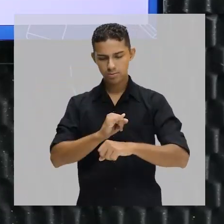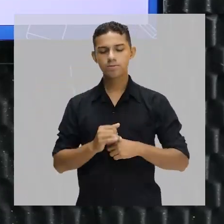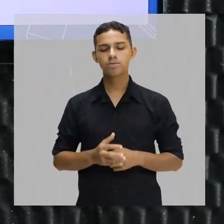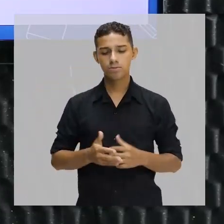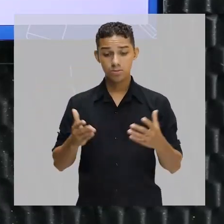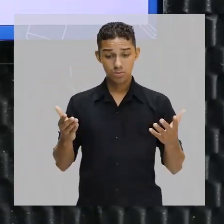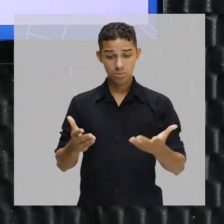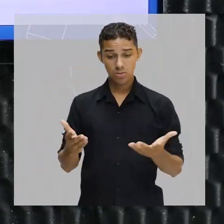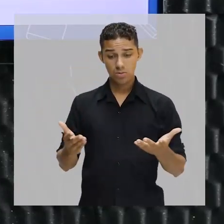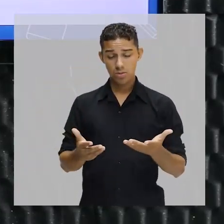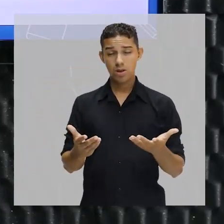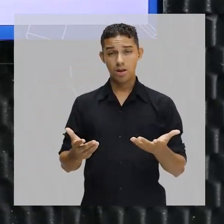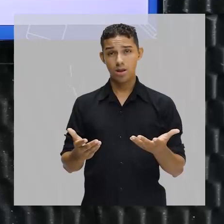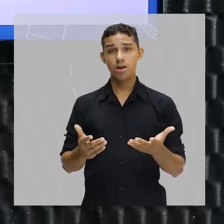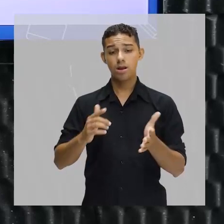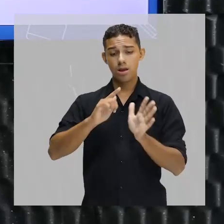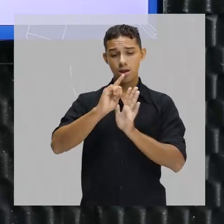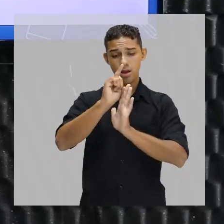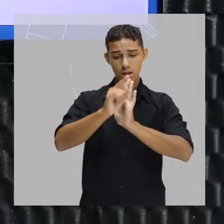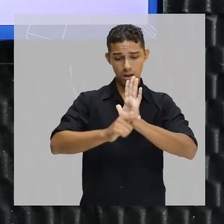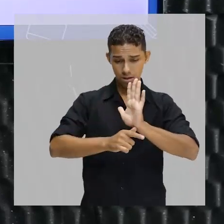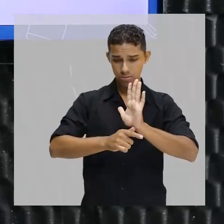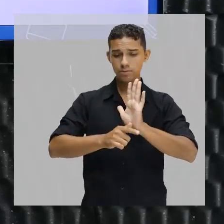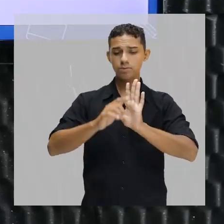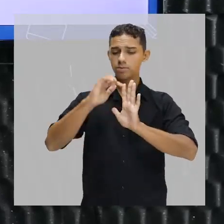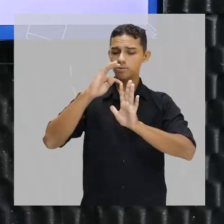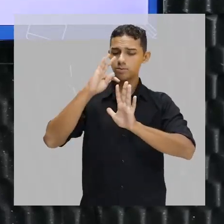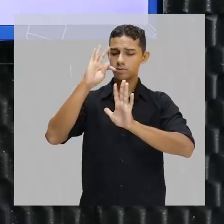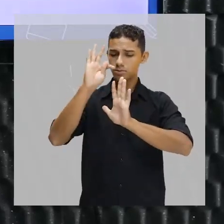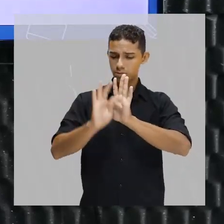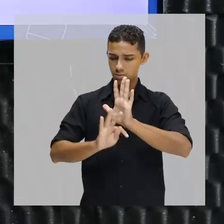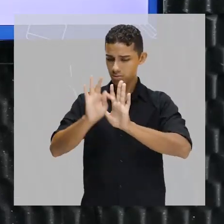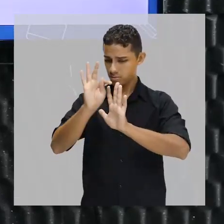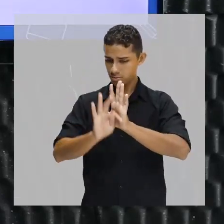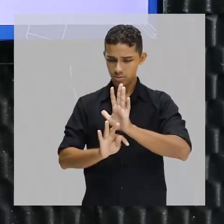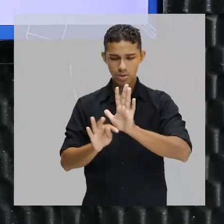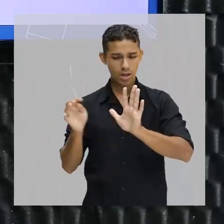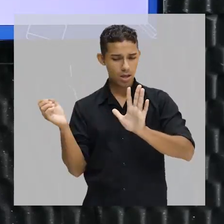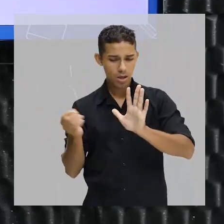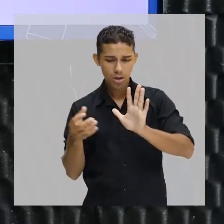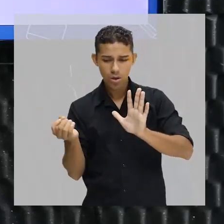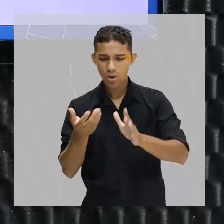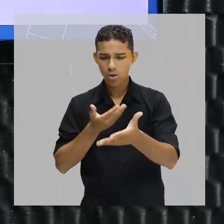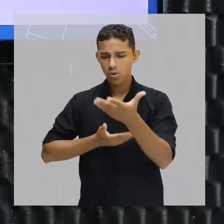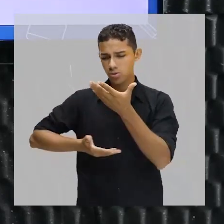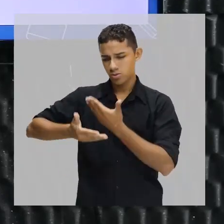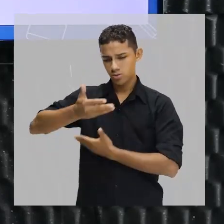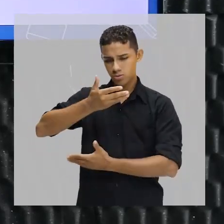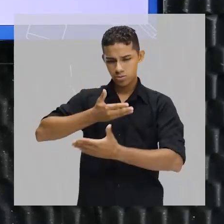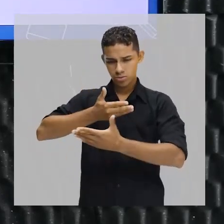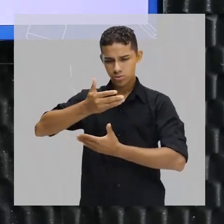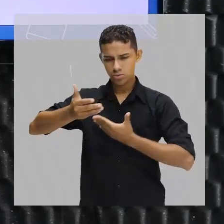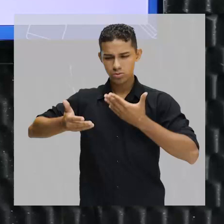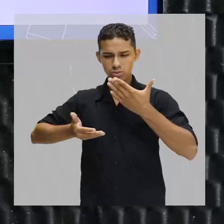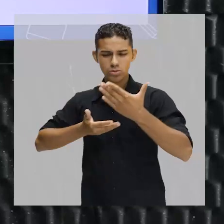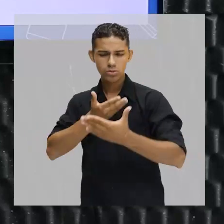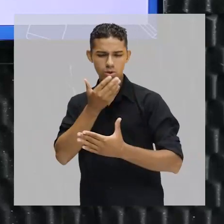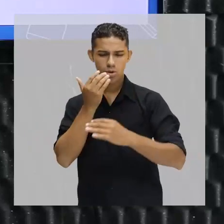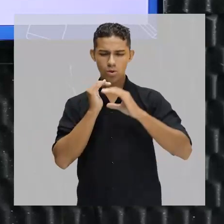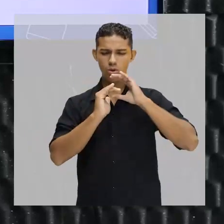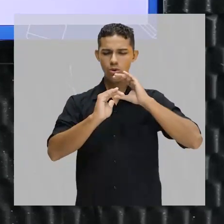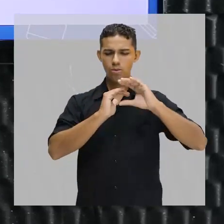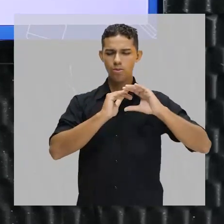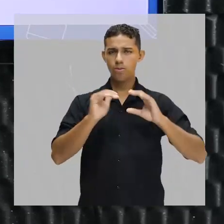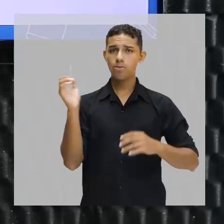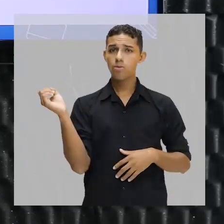aí, esses gêneros textuais, eles trazem para nós uma nova forma de interação, uma nova forma de comunicação e